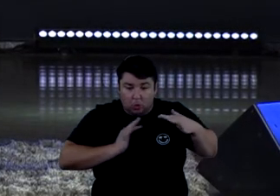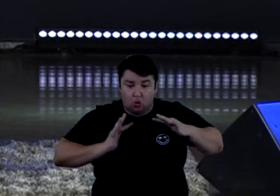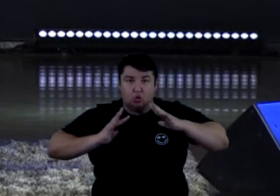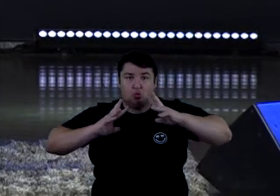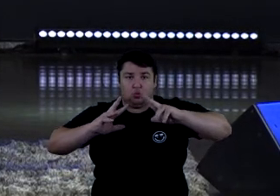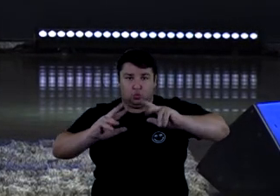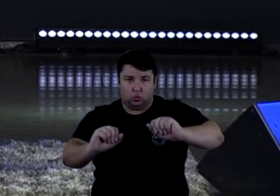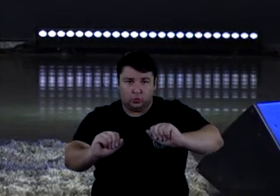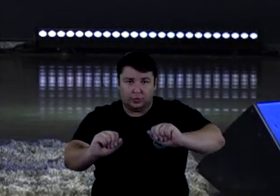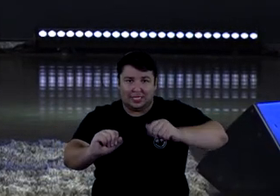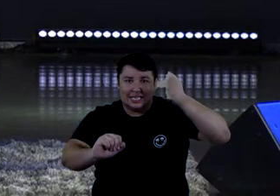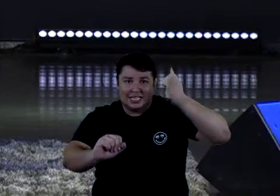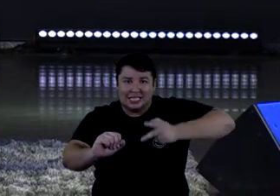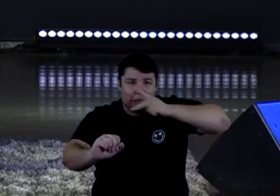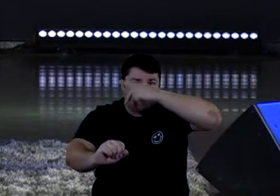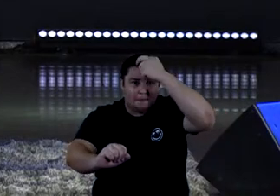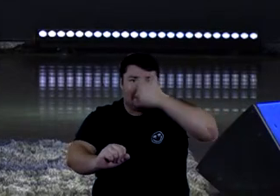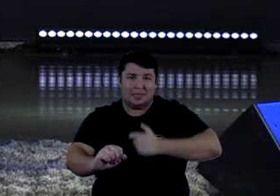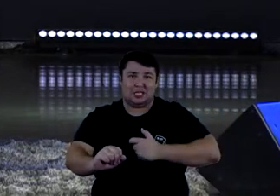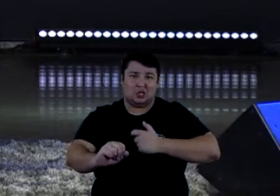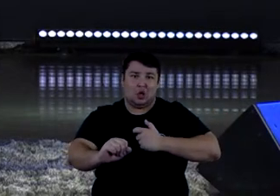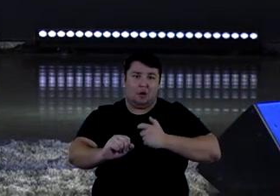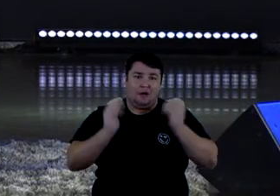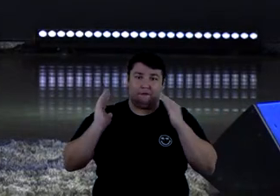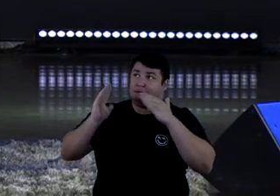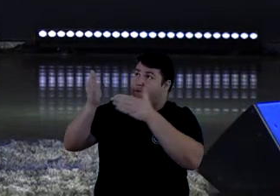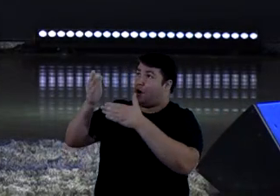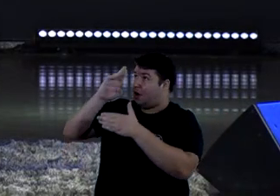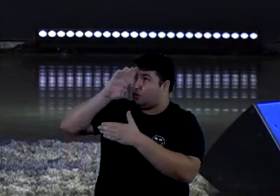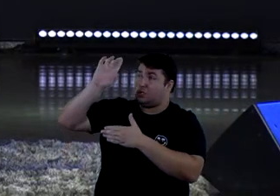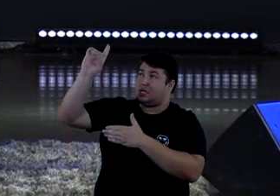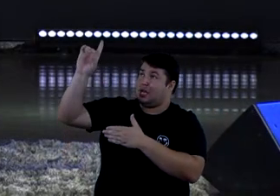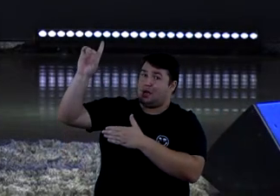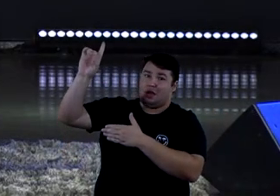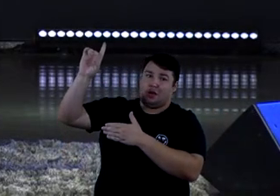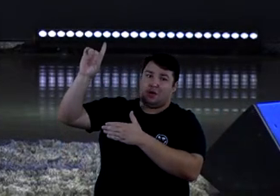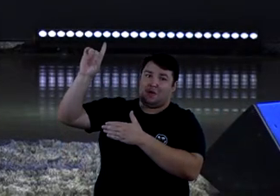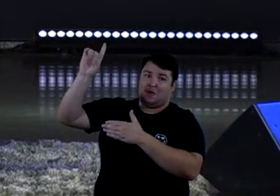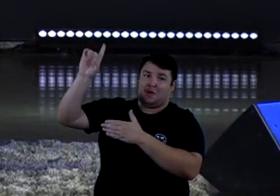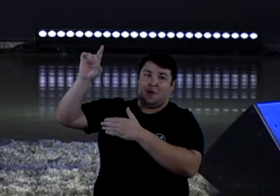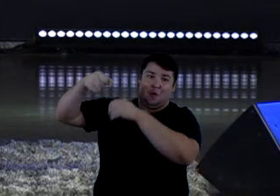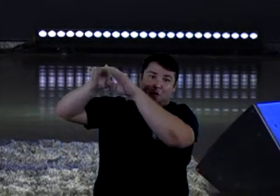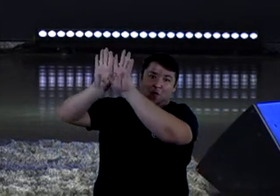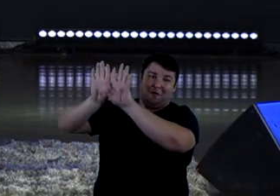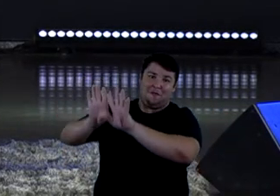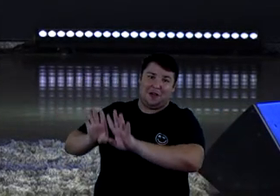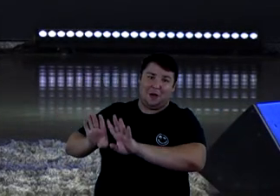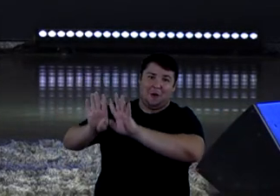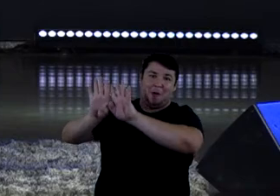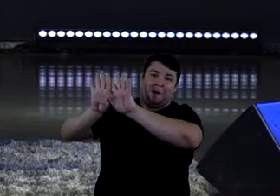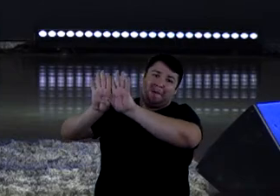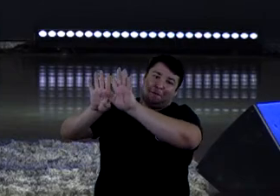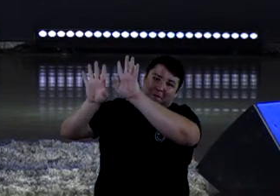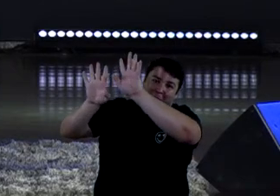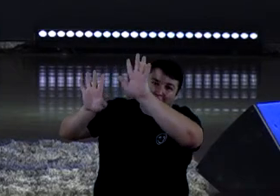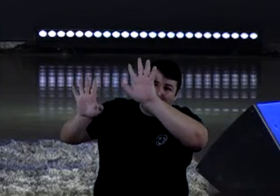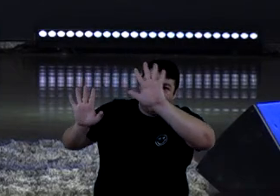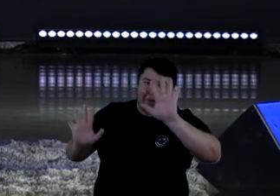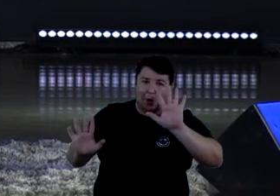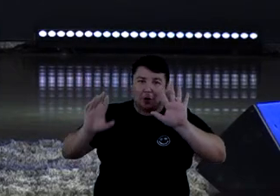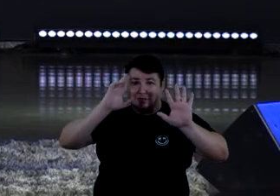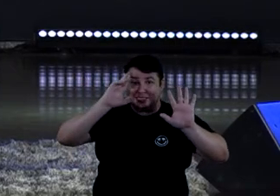Contudo, sempre que alguém se volta para o Senhor, o véu é removido. Pois o Senhor